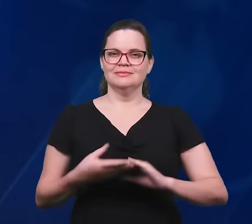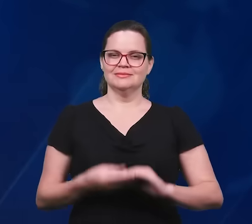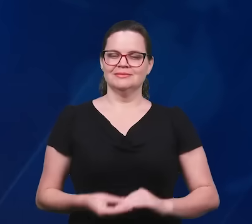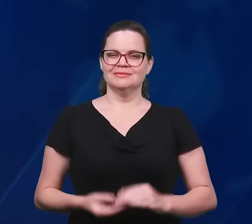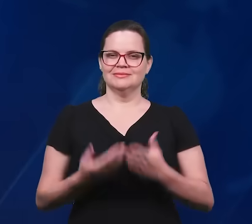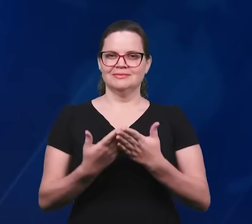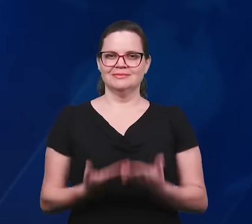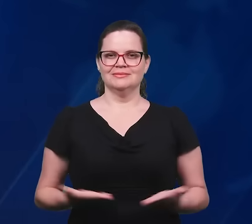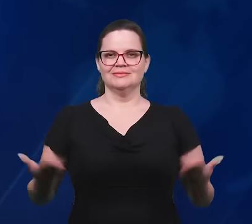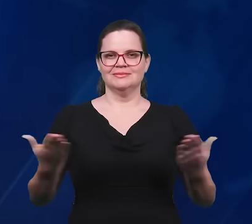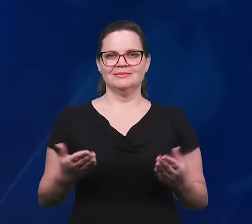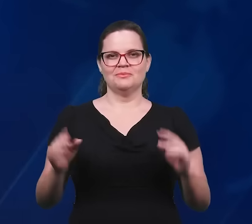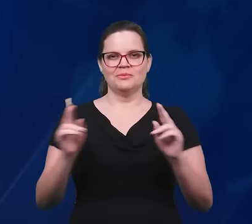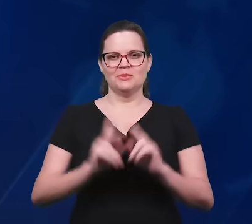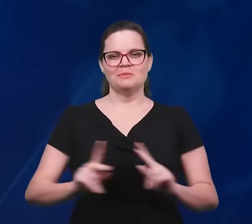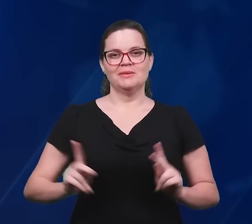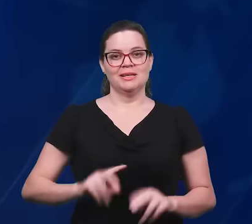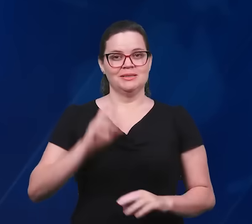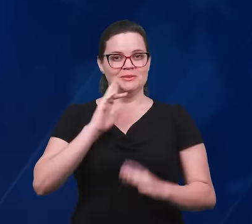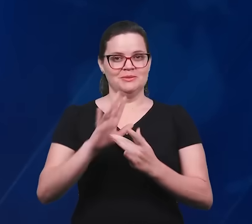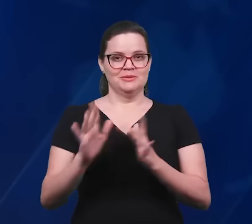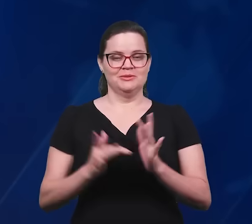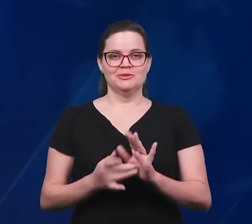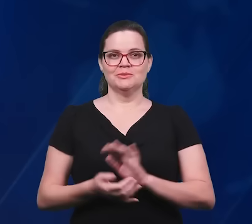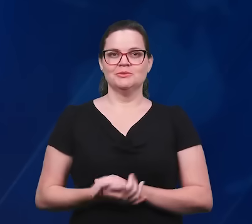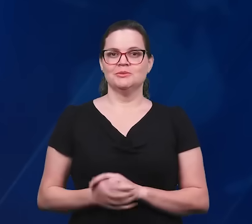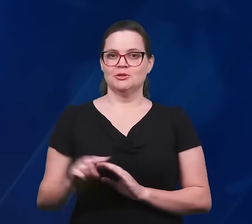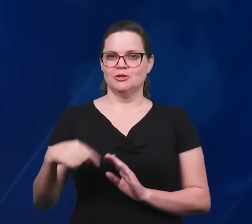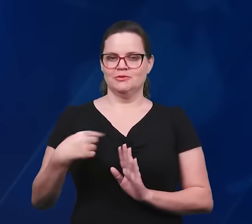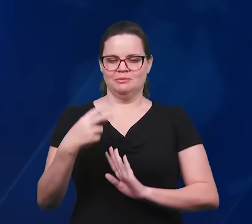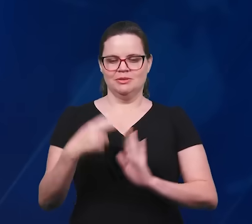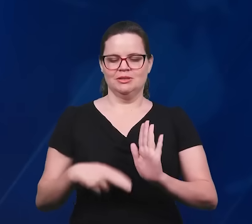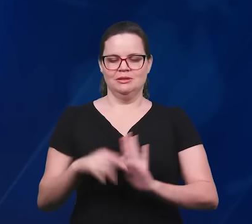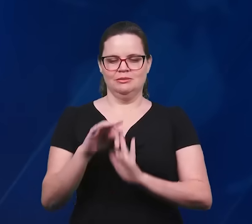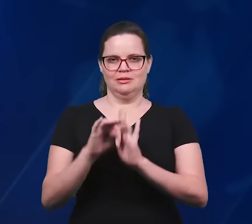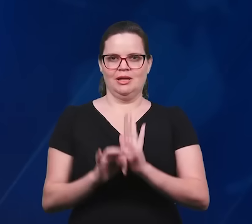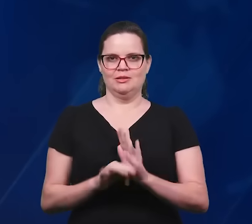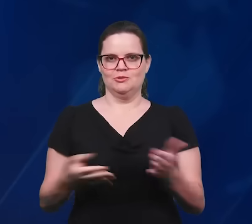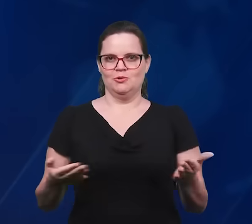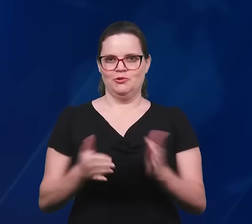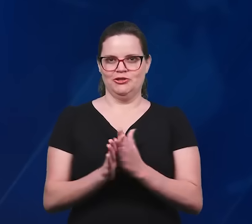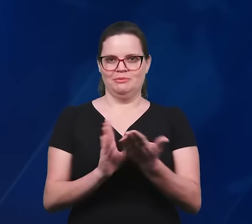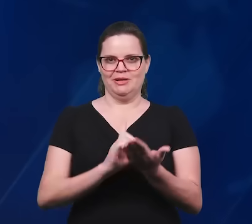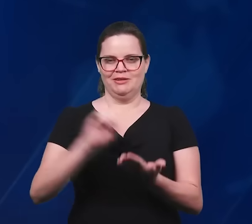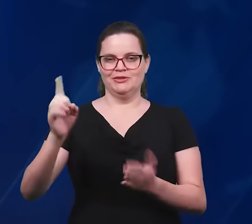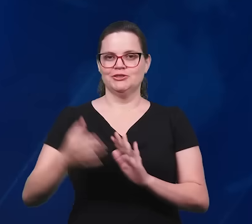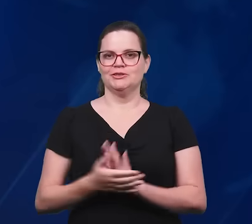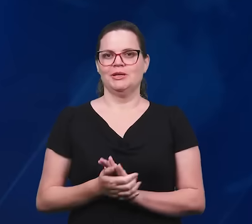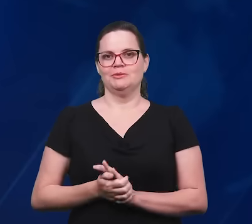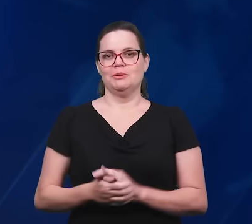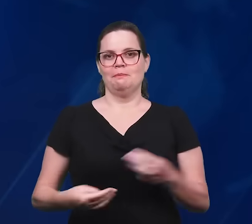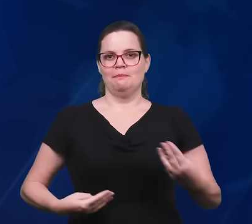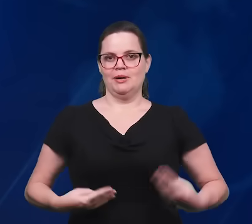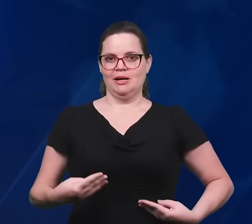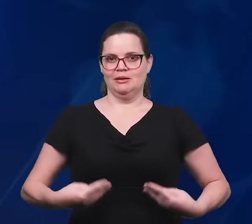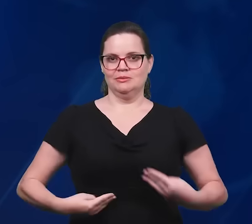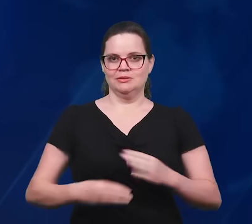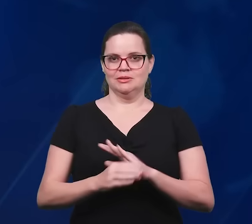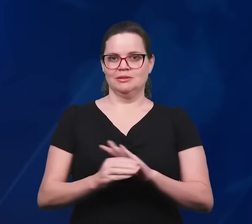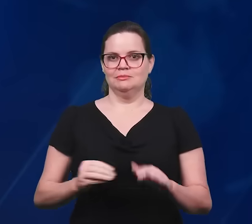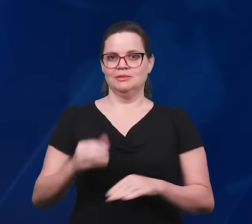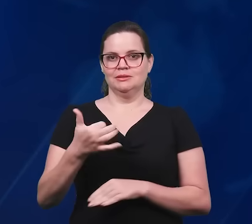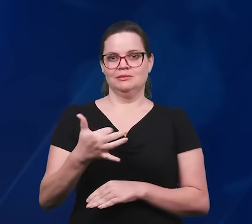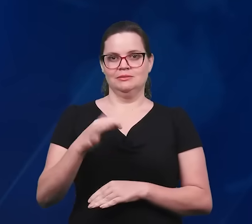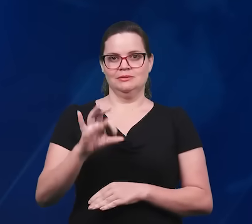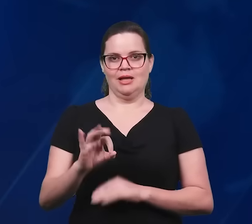Saudamos todos com a paz do Senhor Jesus. A palavra do Senhor para nós está no Evangelho segundo Marcos,